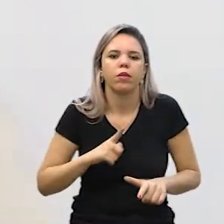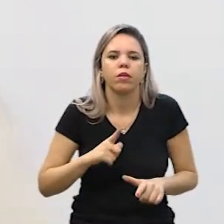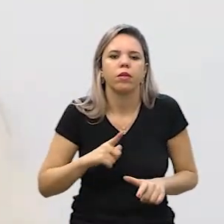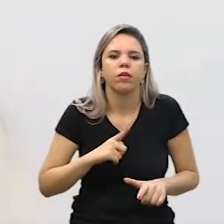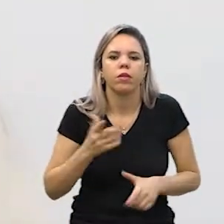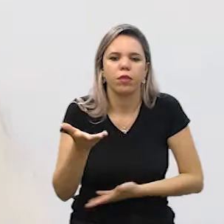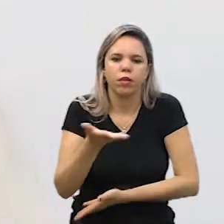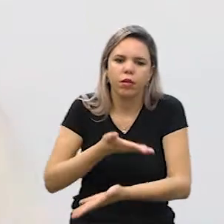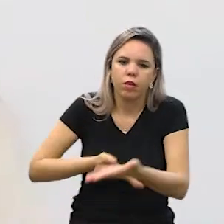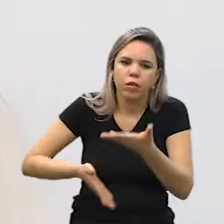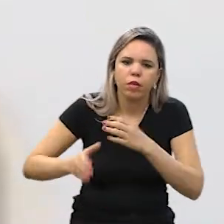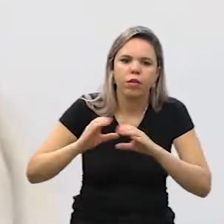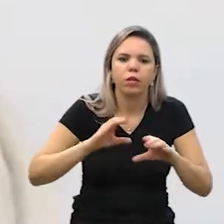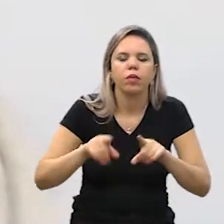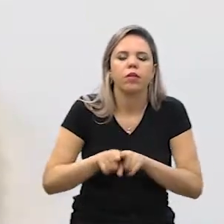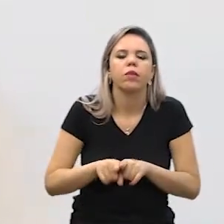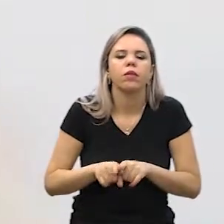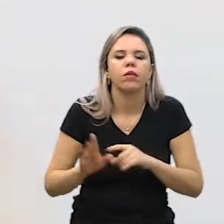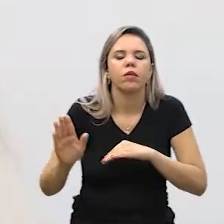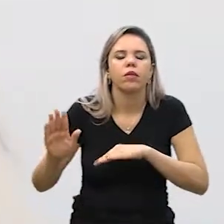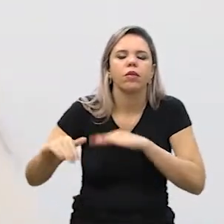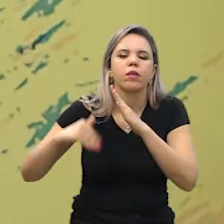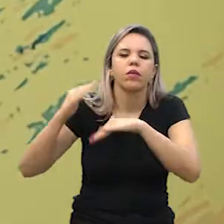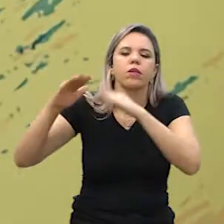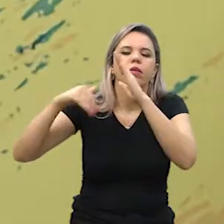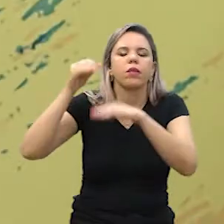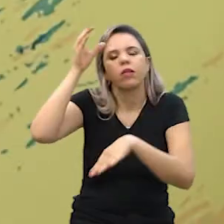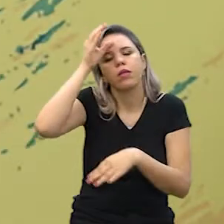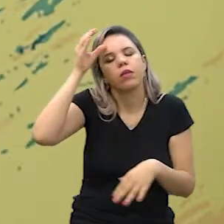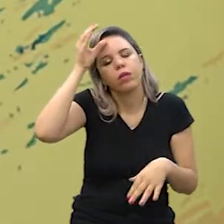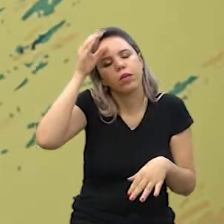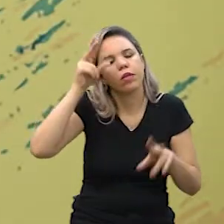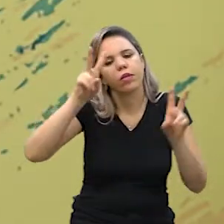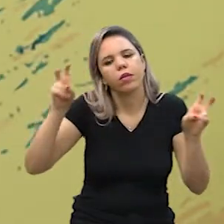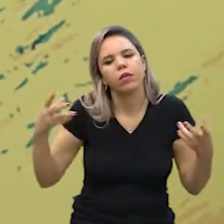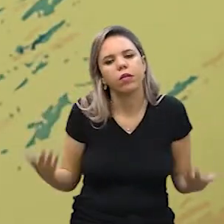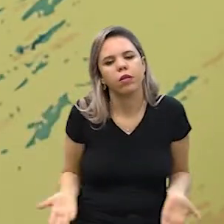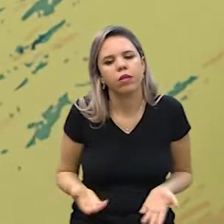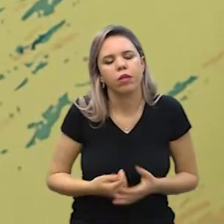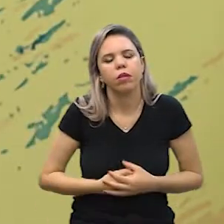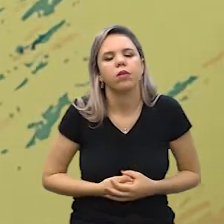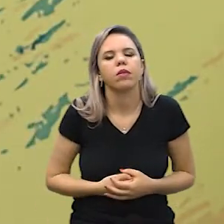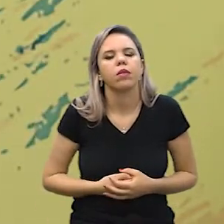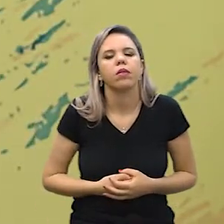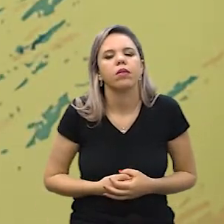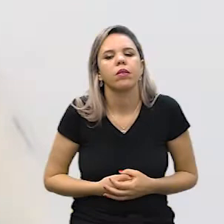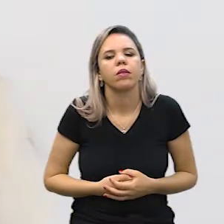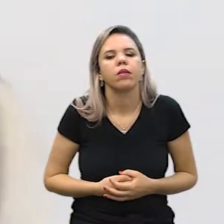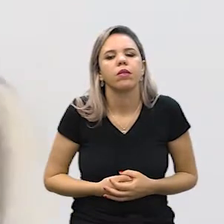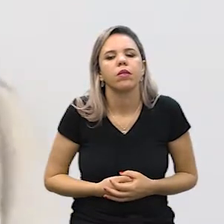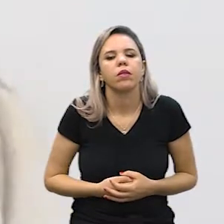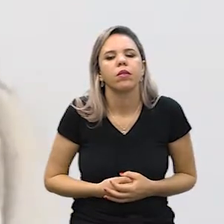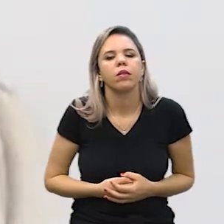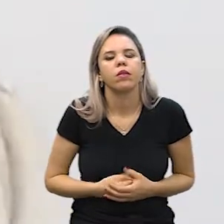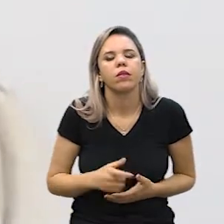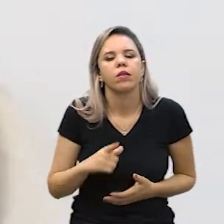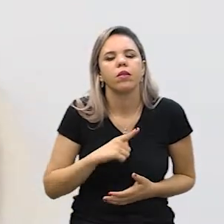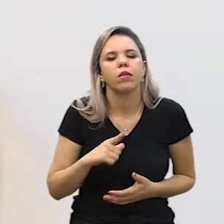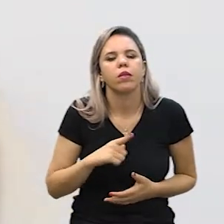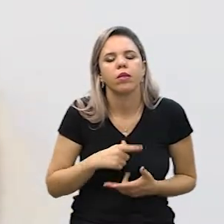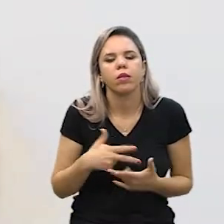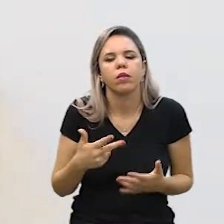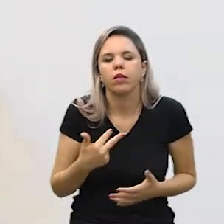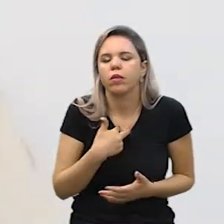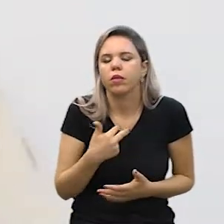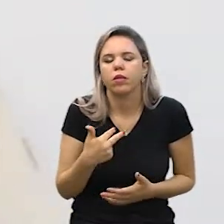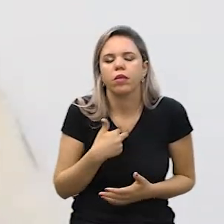uma interatividade, tá, e um desenvolvimento cognitivo em relação a isso. Porém, existe algo que a gente